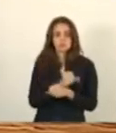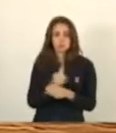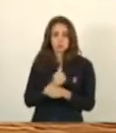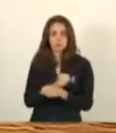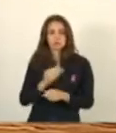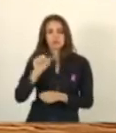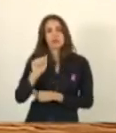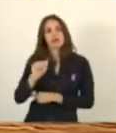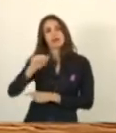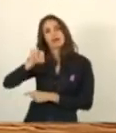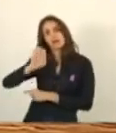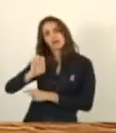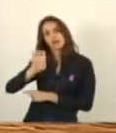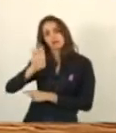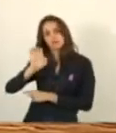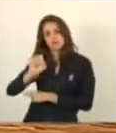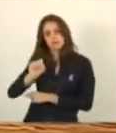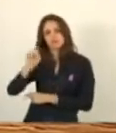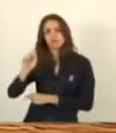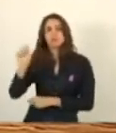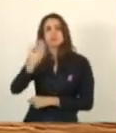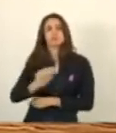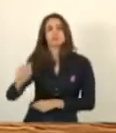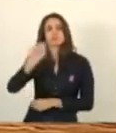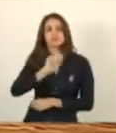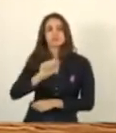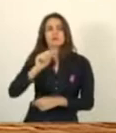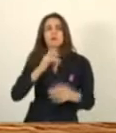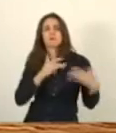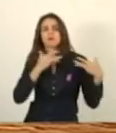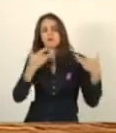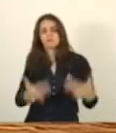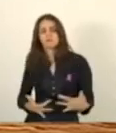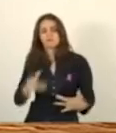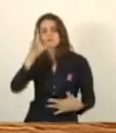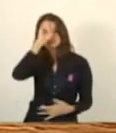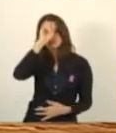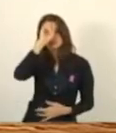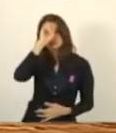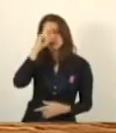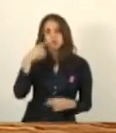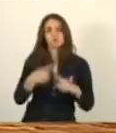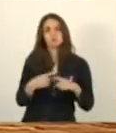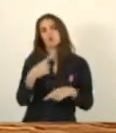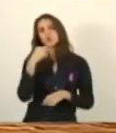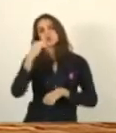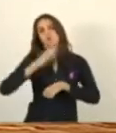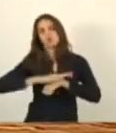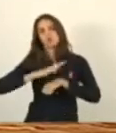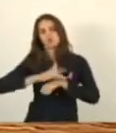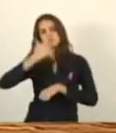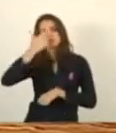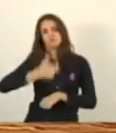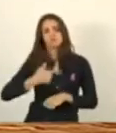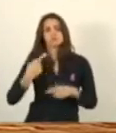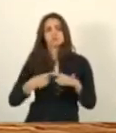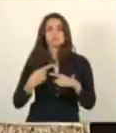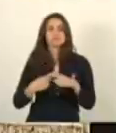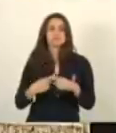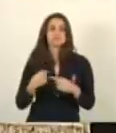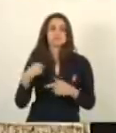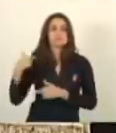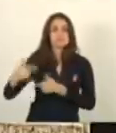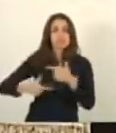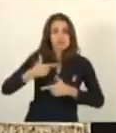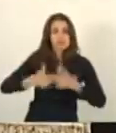da Hebes. Por que que a Hebes escolheu esse deputado para fazer essa sessão? Dado o trabalho que